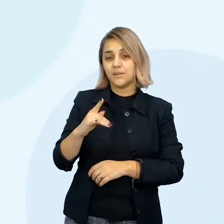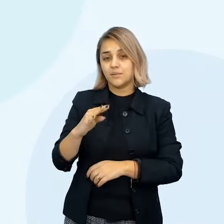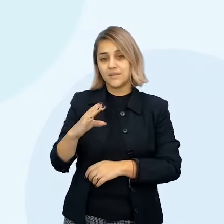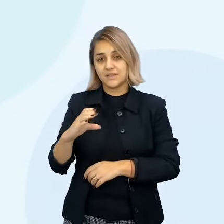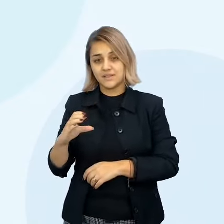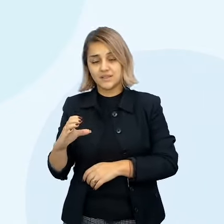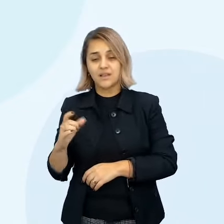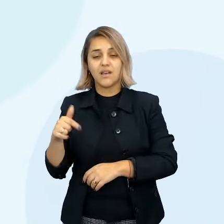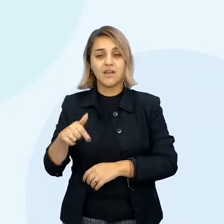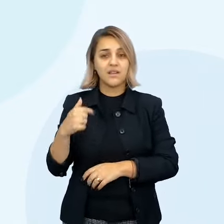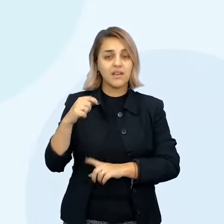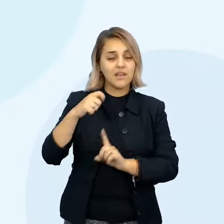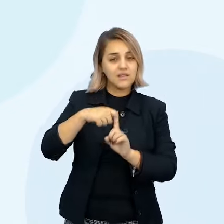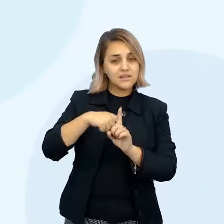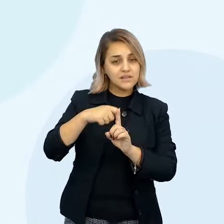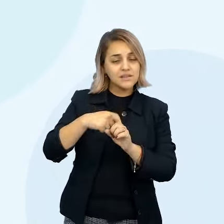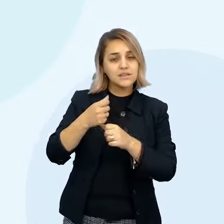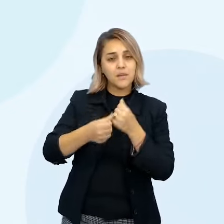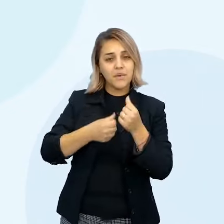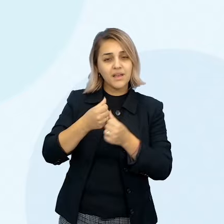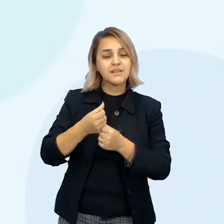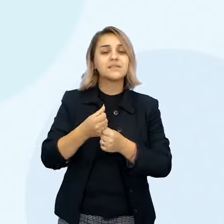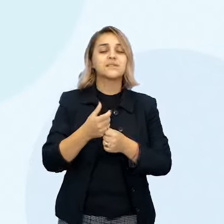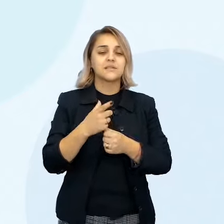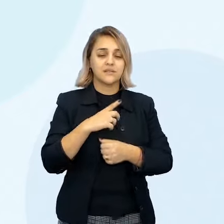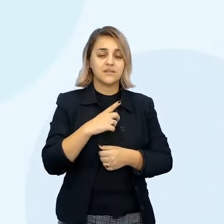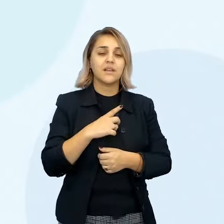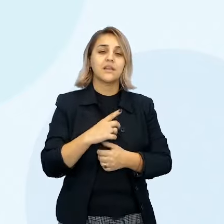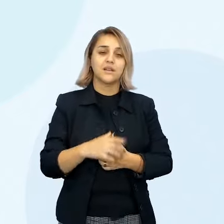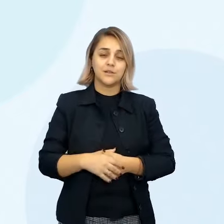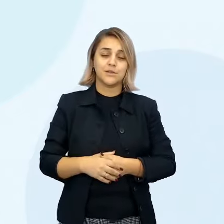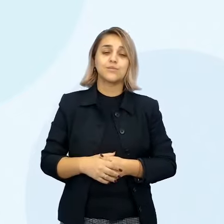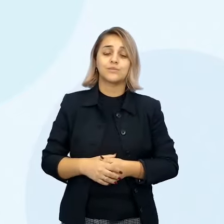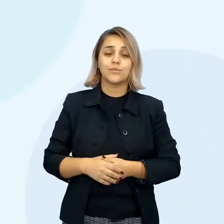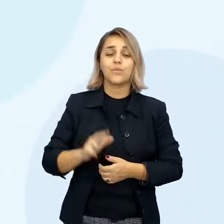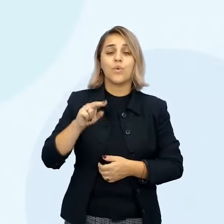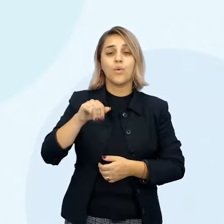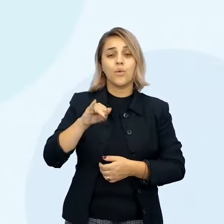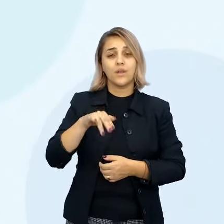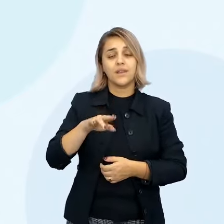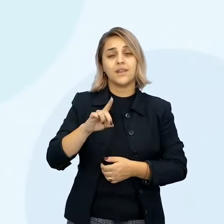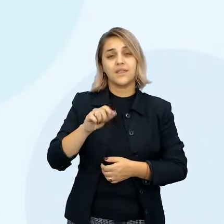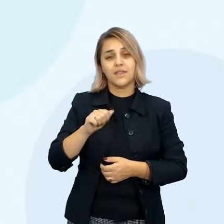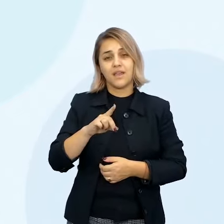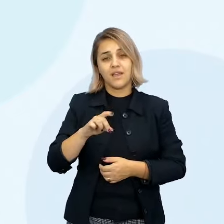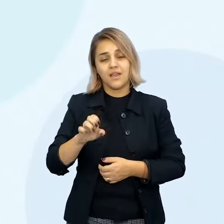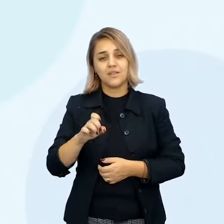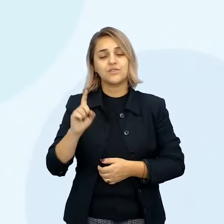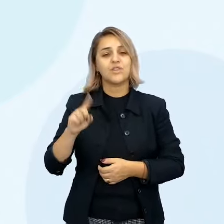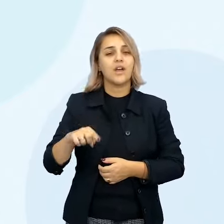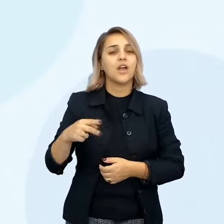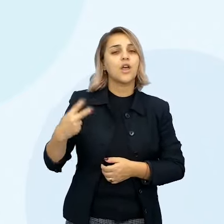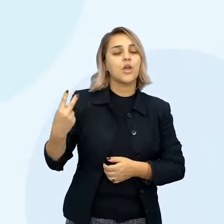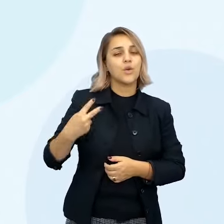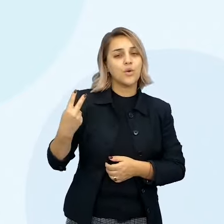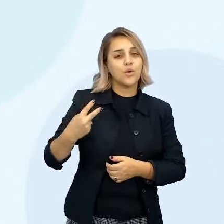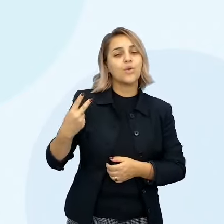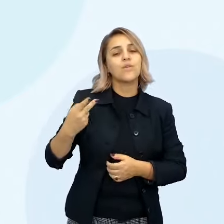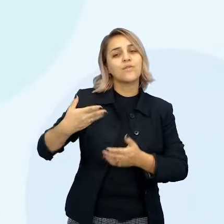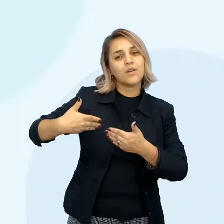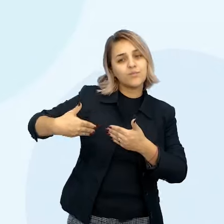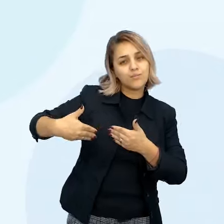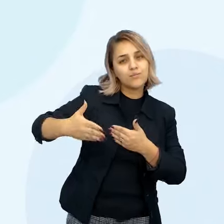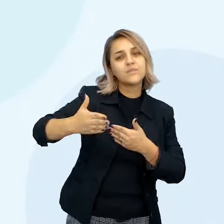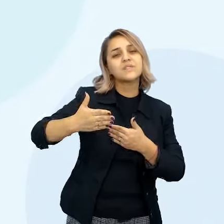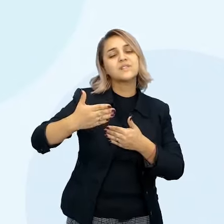porque as unidades curriculares duram um semestre, e a unidade curricular 2, que a gente vai começar a trabalhar a partir de